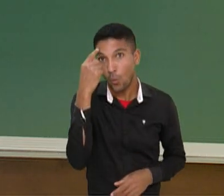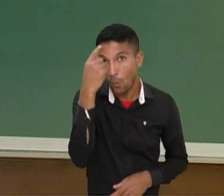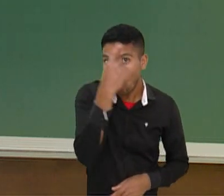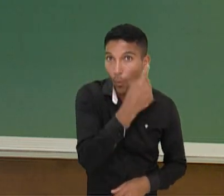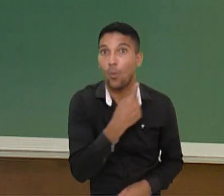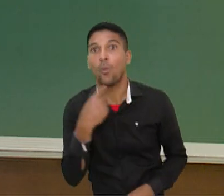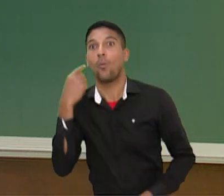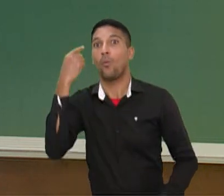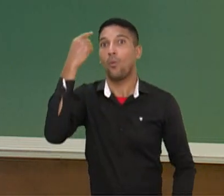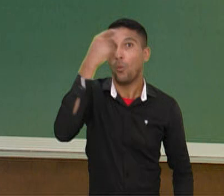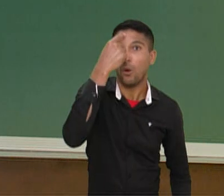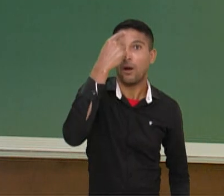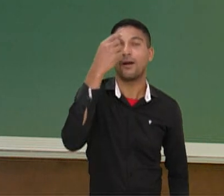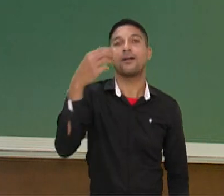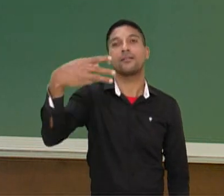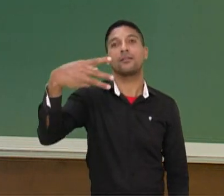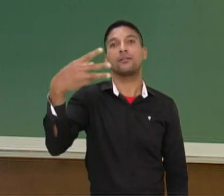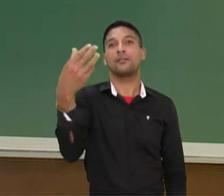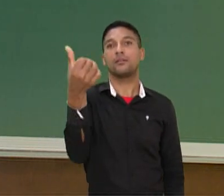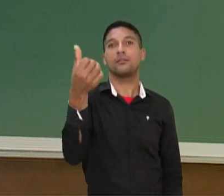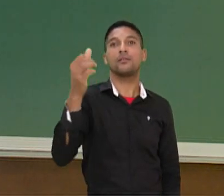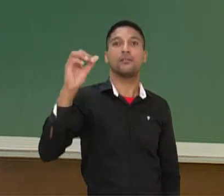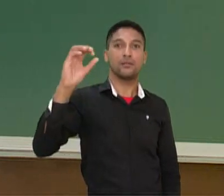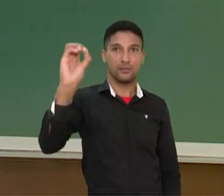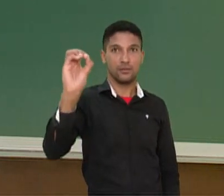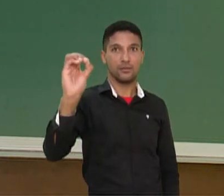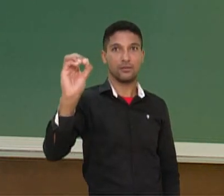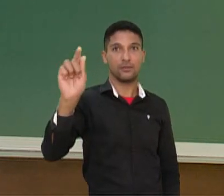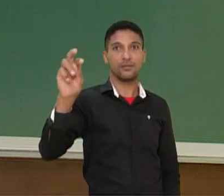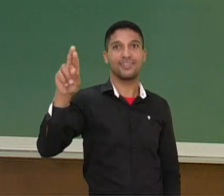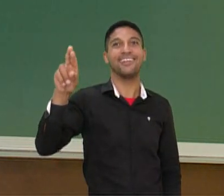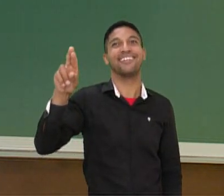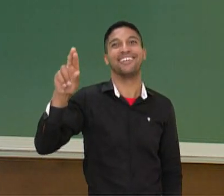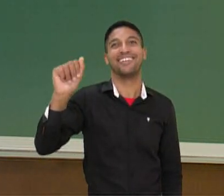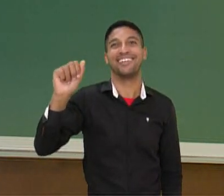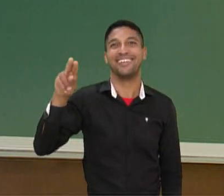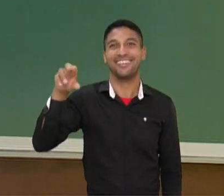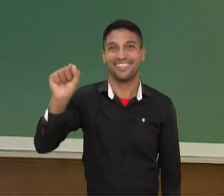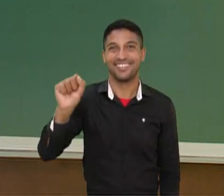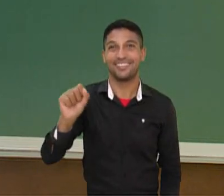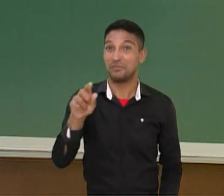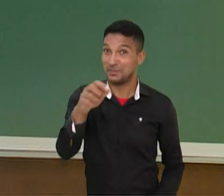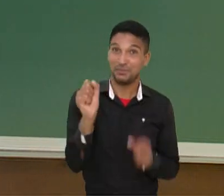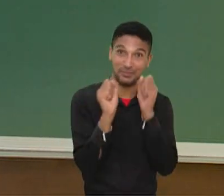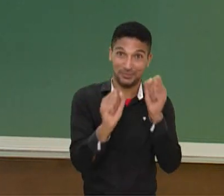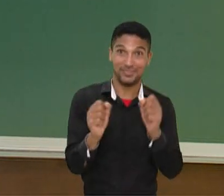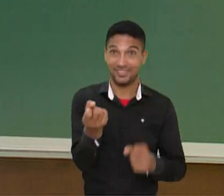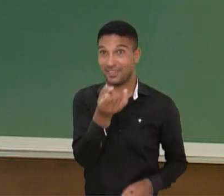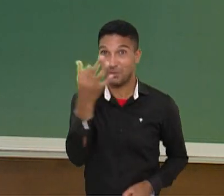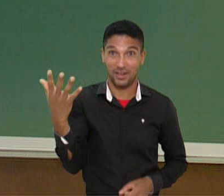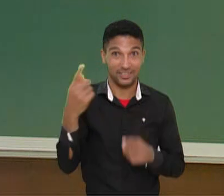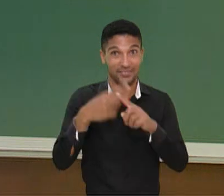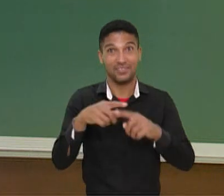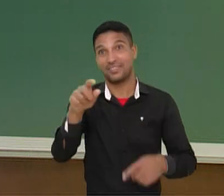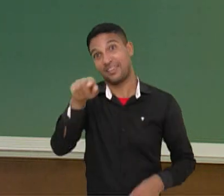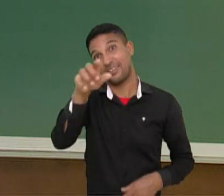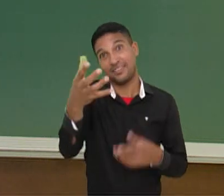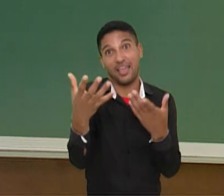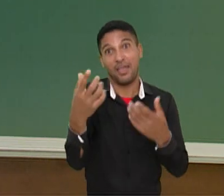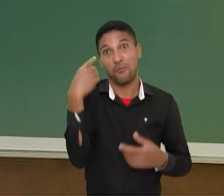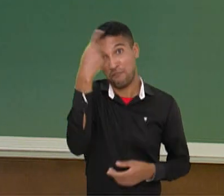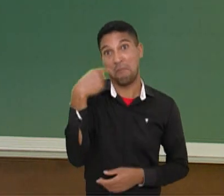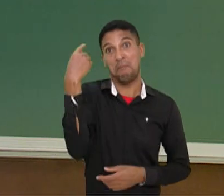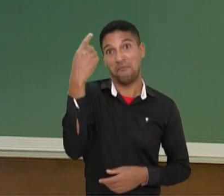360 graus. Mas você pode dar quantas voltas você quiser. Se você der 2 voltas, 720. E